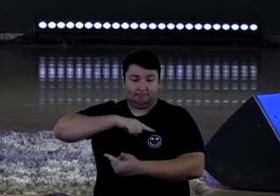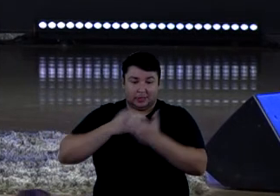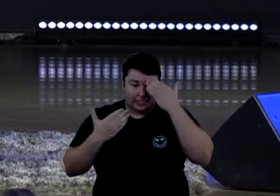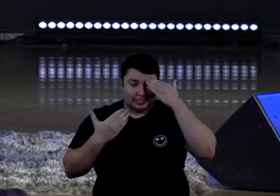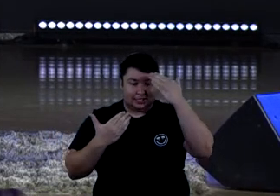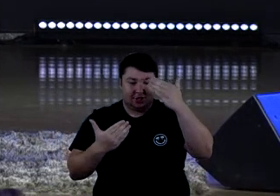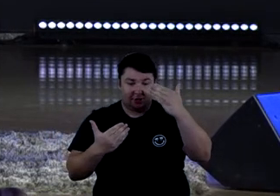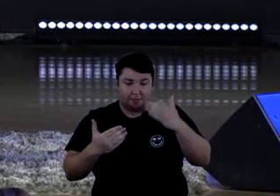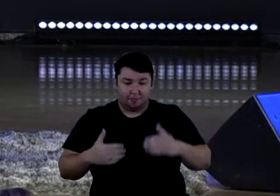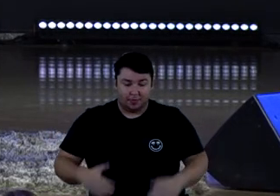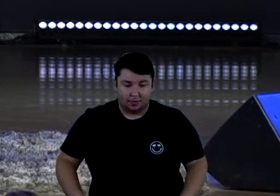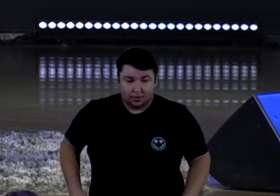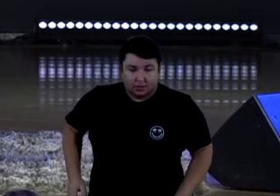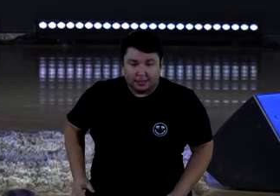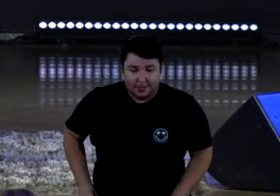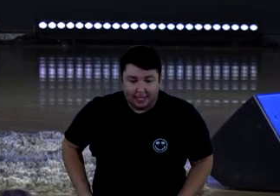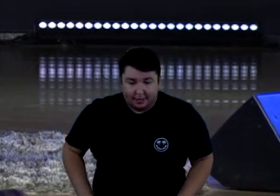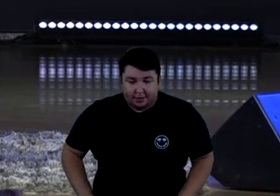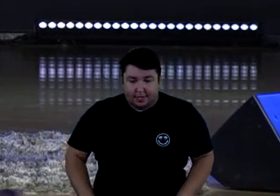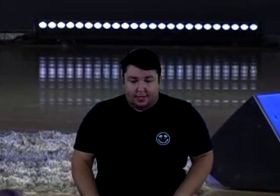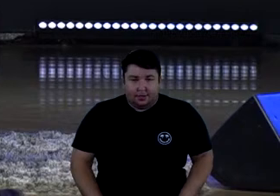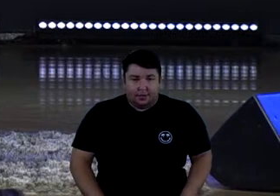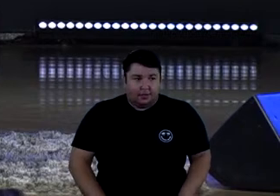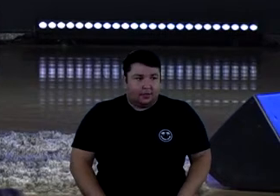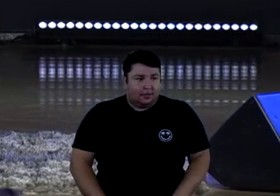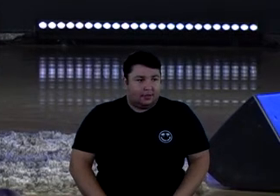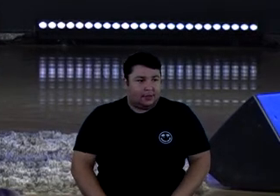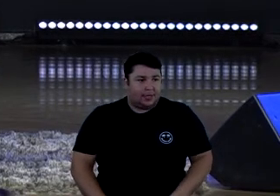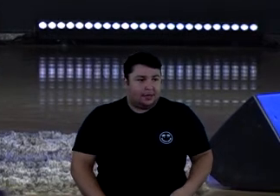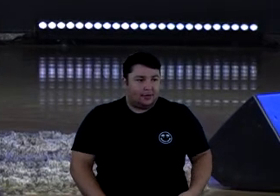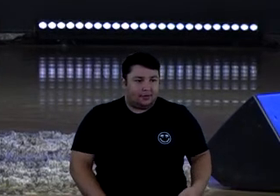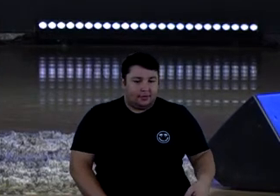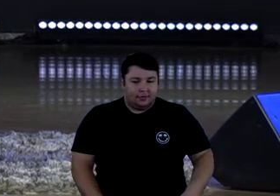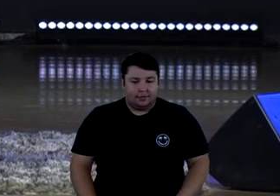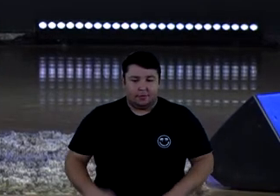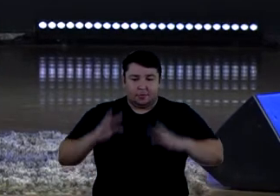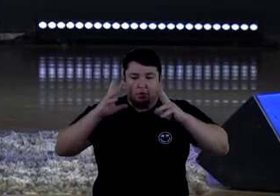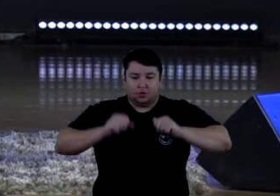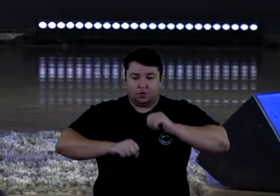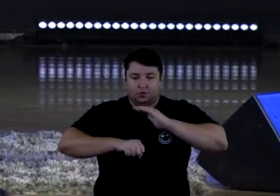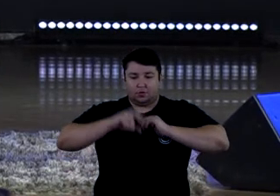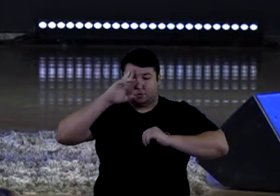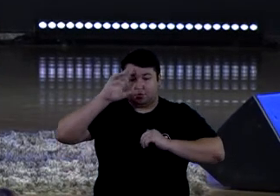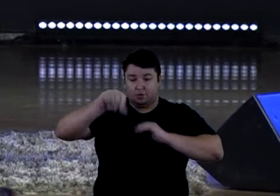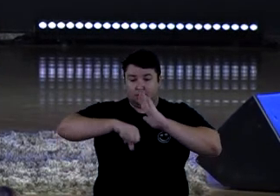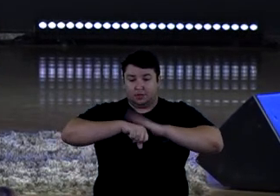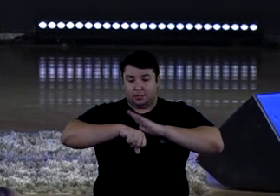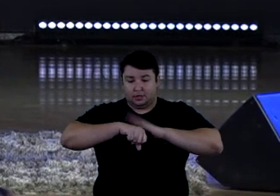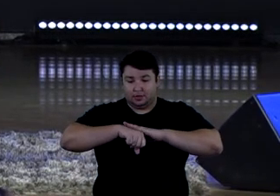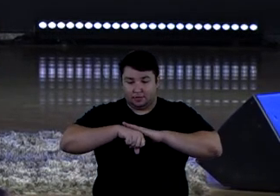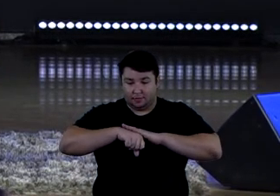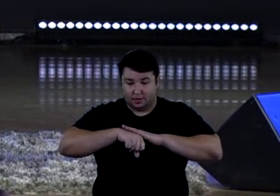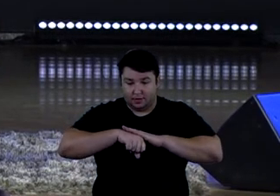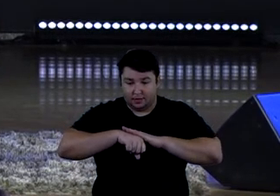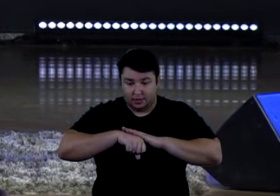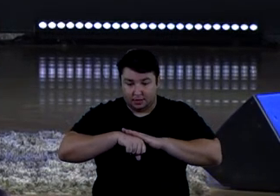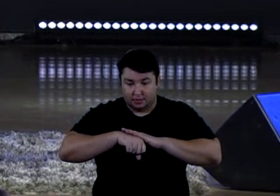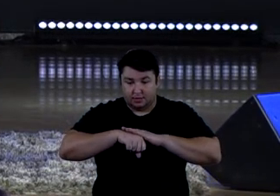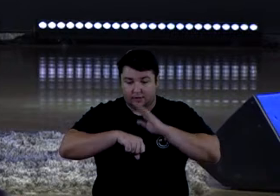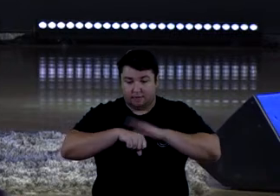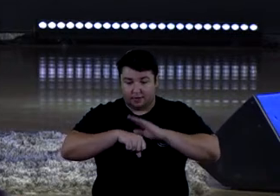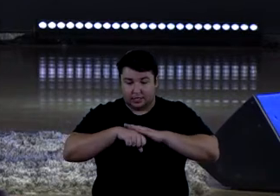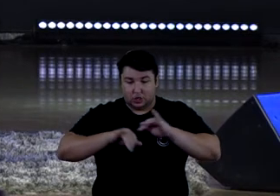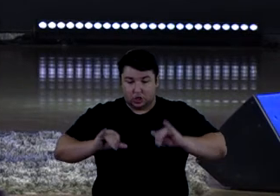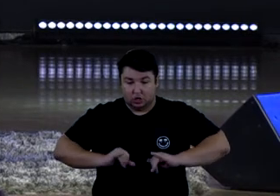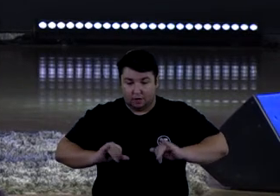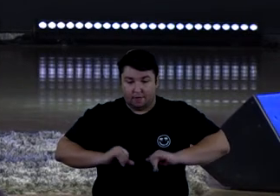gratidão por tudo que o Senhor tem feito e pela Tua provisão nas nossas vidas, Deus. Nós fazemos isso não gemendo,